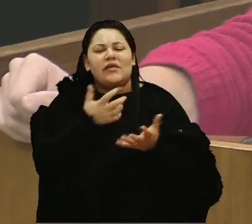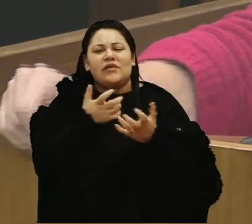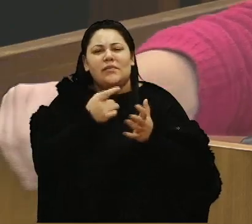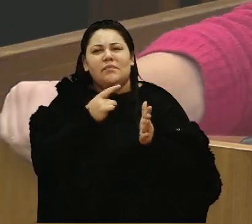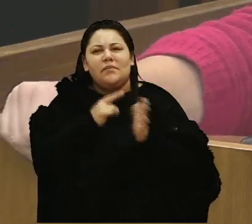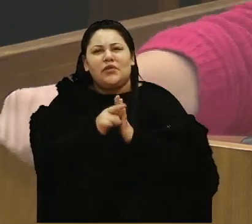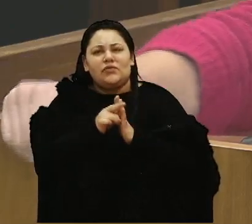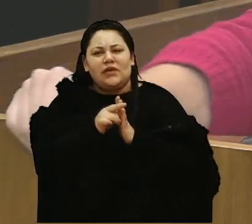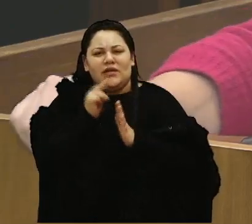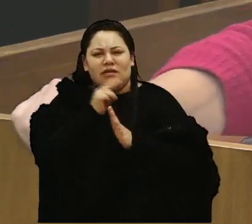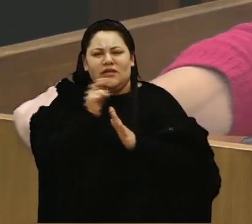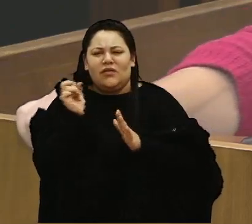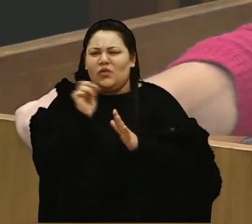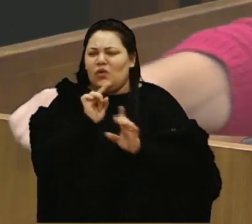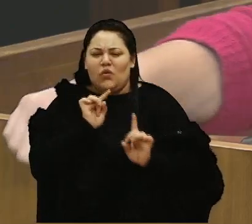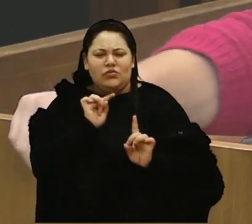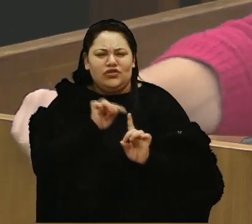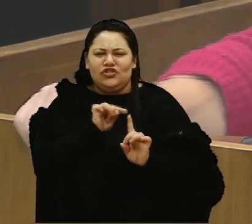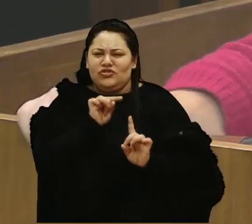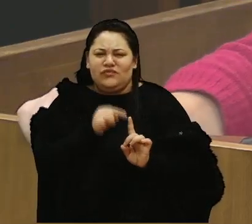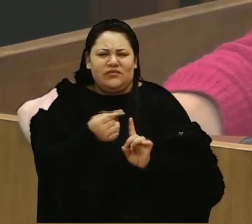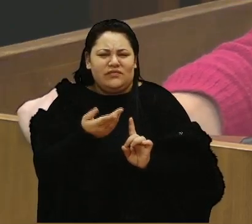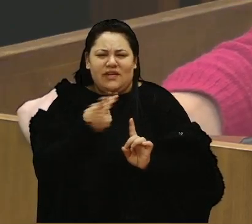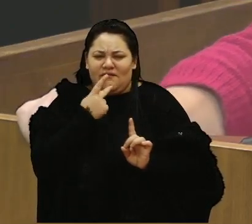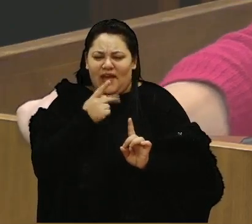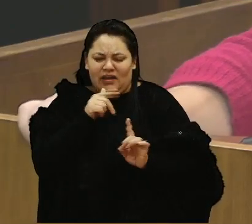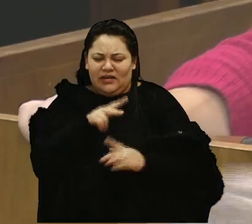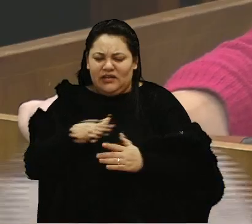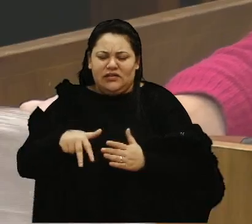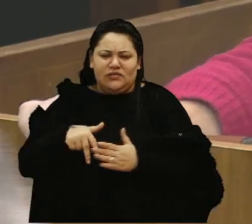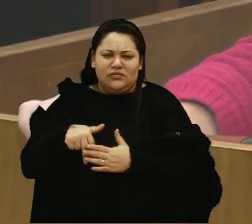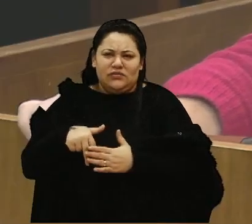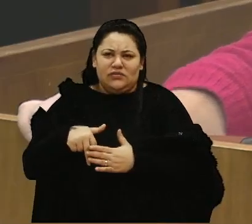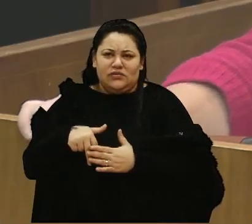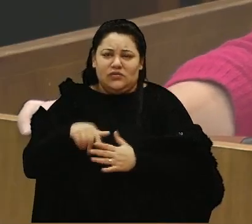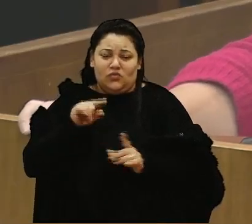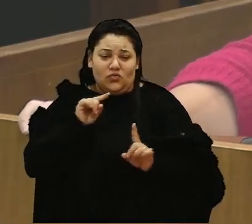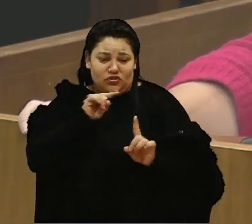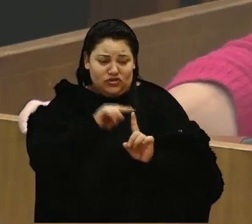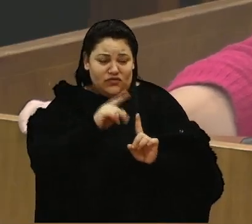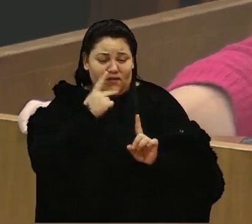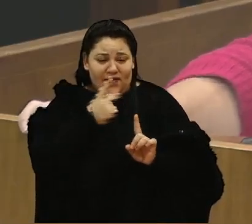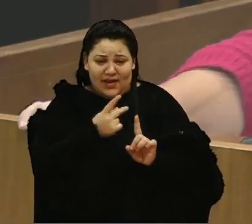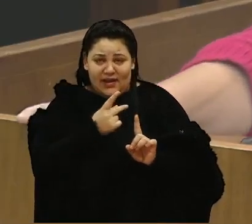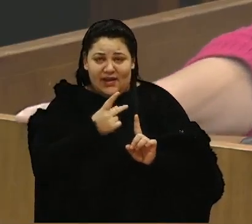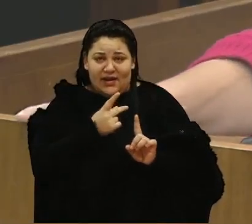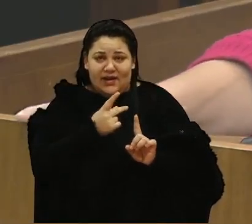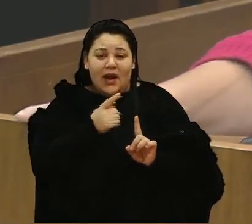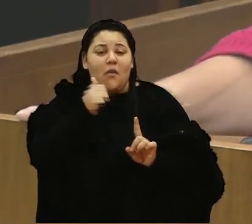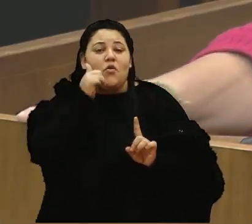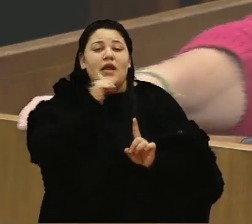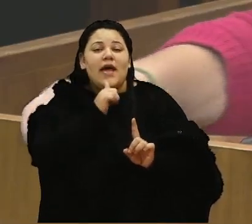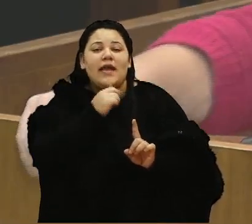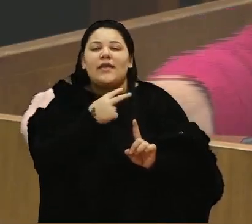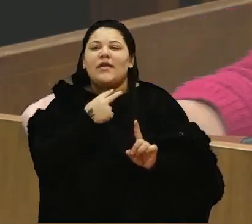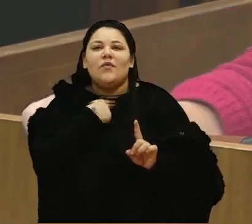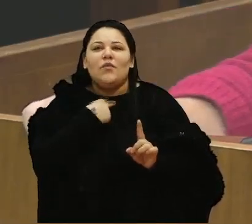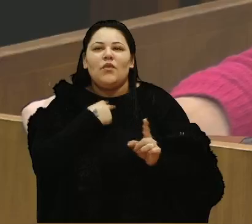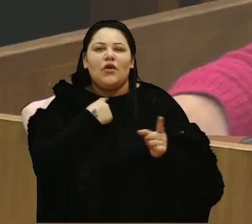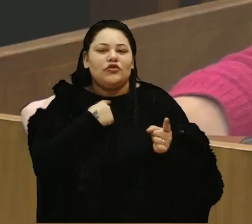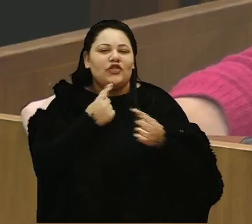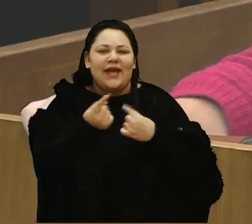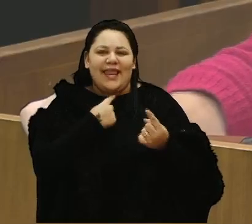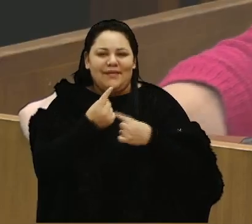o objetivo dessa fala aqui nessa tribuna. O objetivo é dizer que as mulheres que nós não podemos reclamar porque os homens também matam